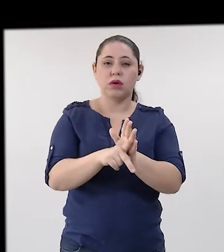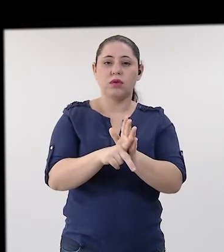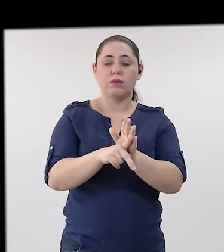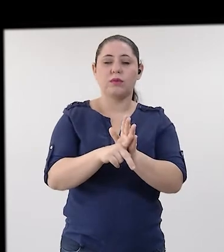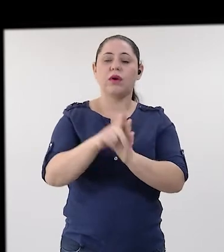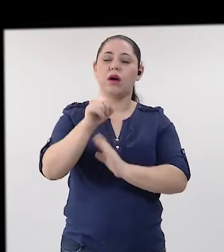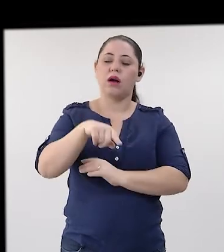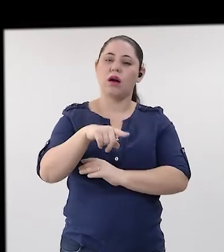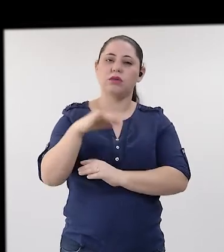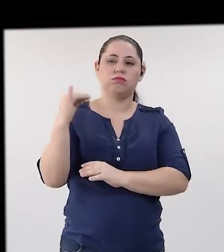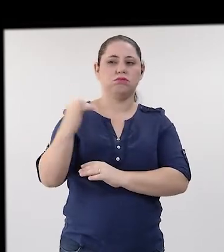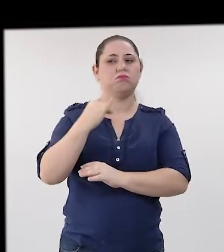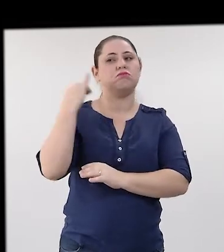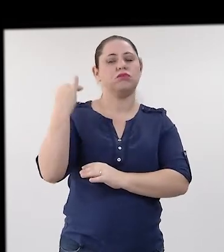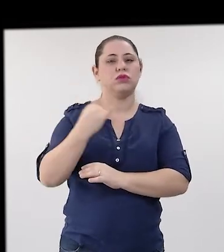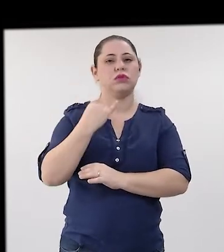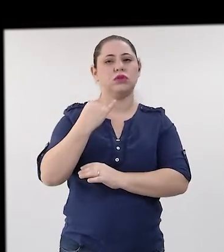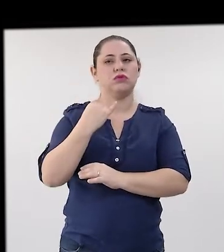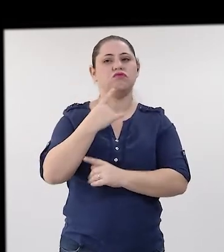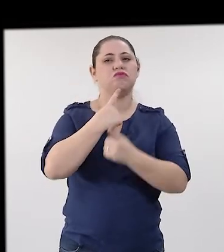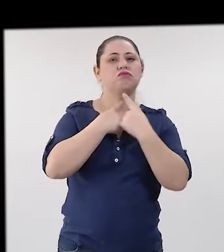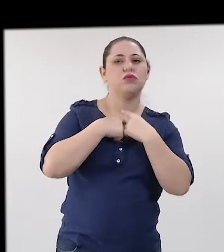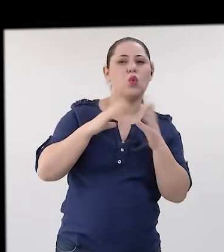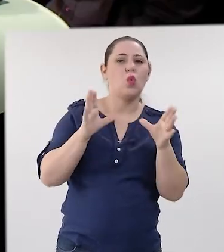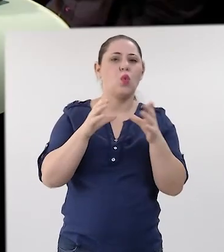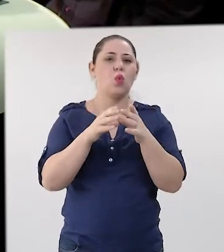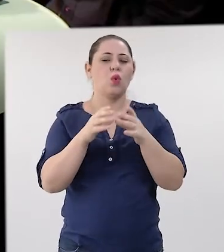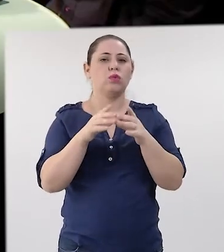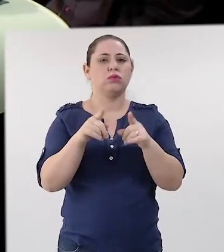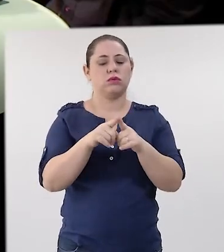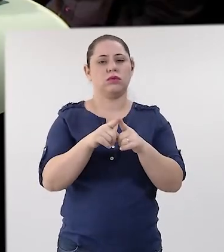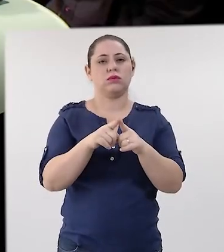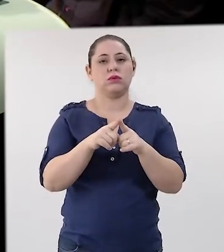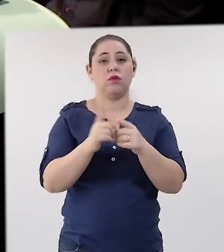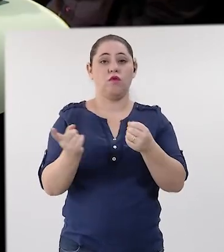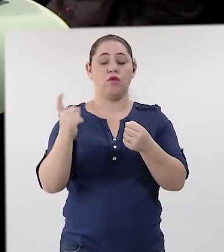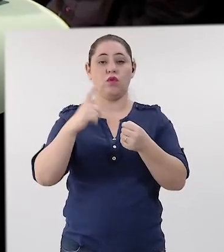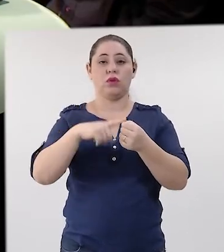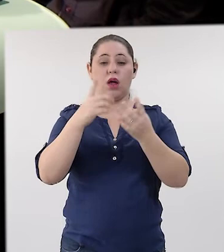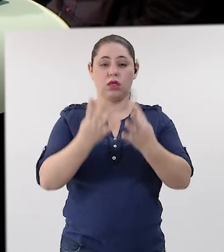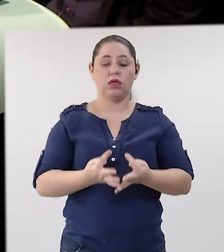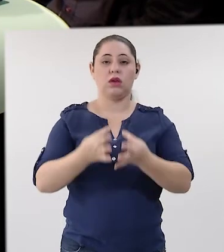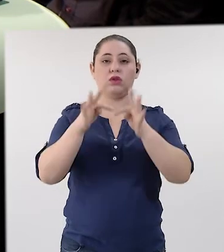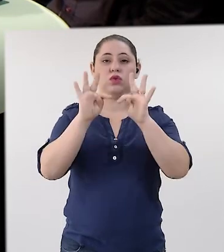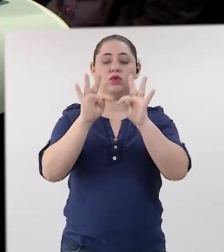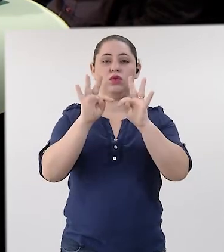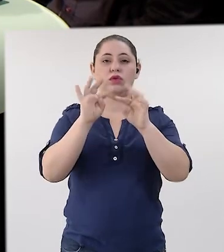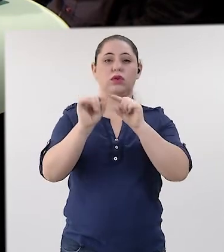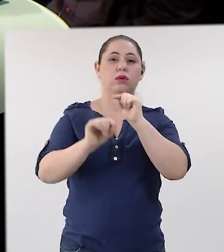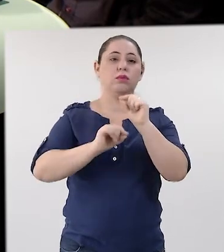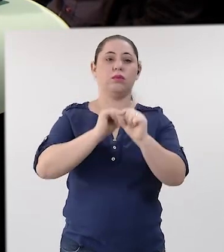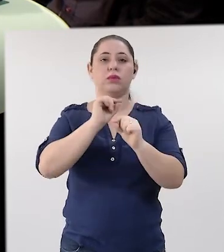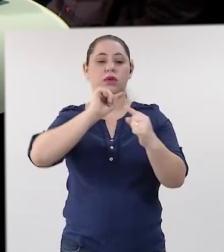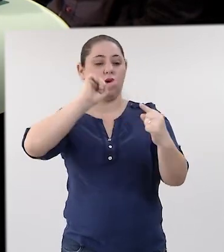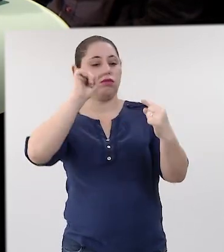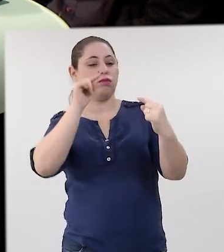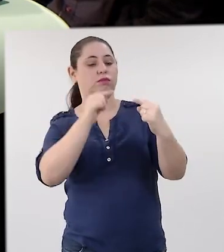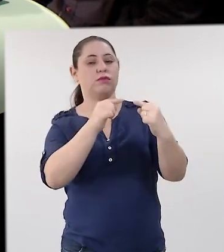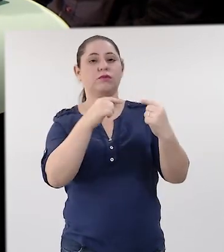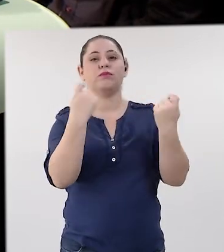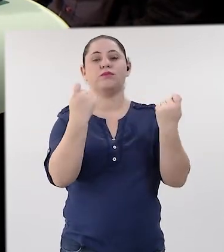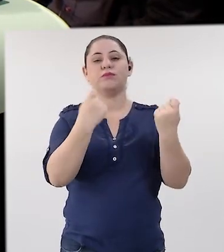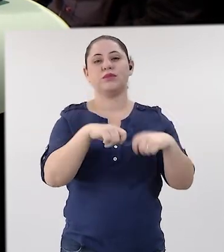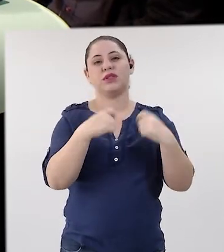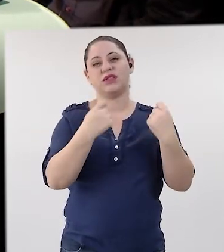muito interesse de mim, do pessoal também da equipe. E voltar a tecnologia para uma área que carece